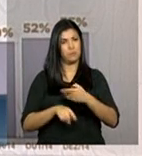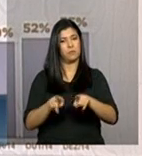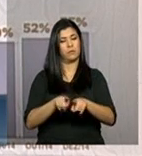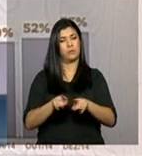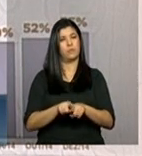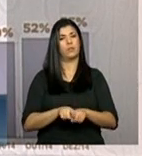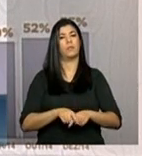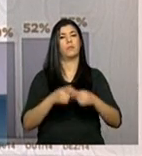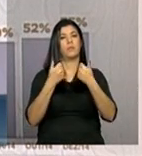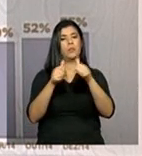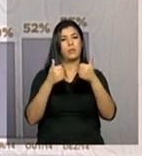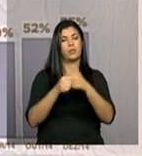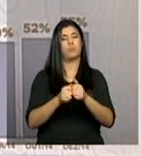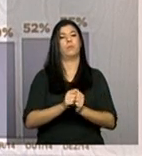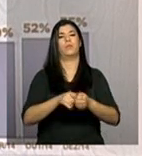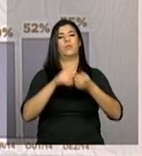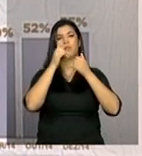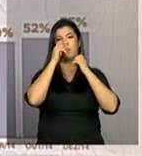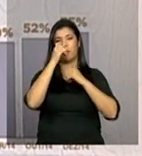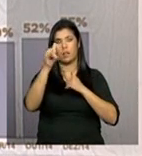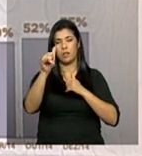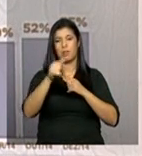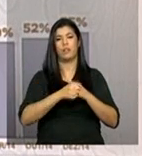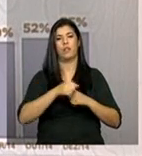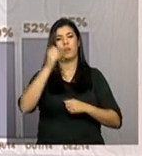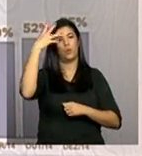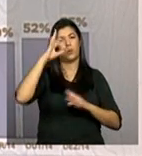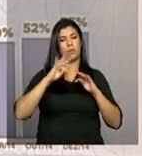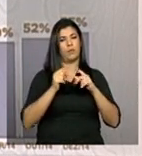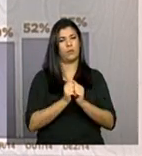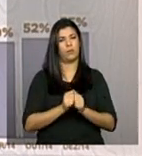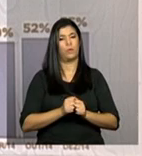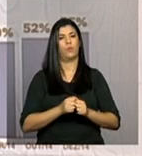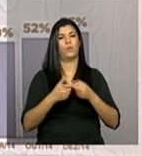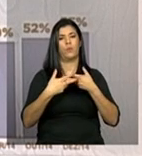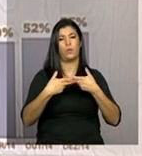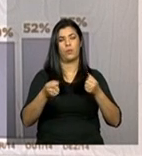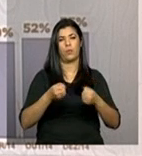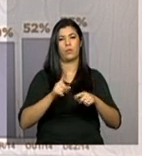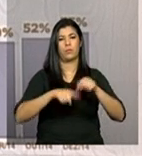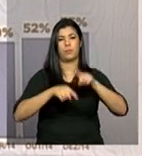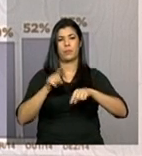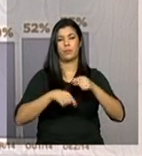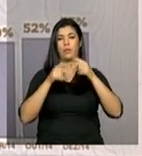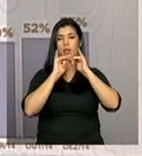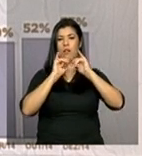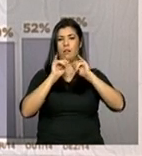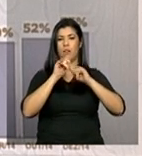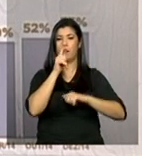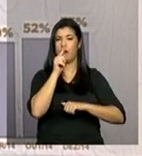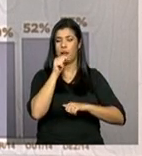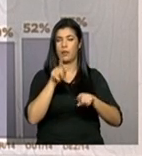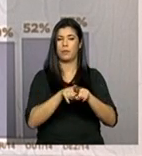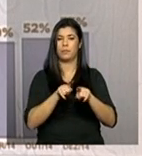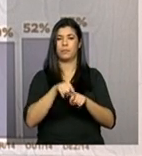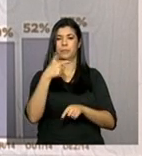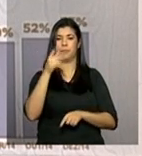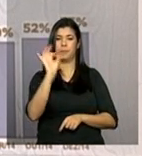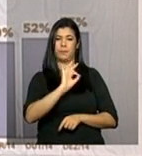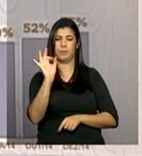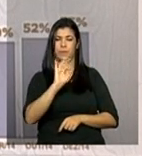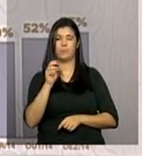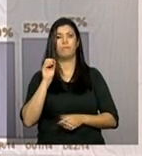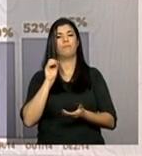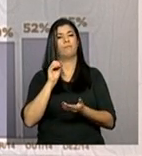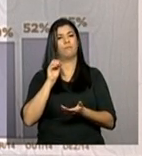áreas, transporte, energia, luz para todas e recursos hídricos, também olhando em valor e em quantidade, nós temos 2% que